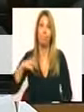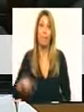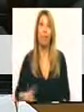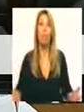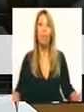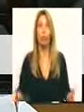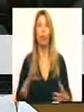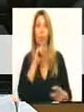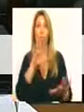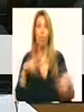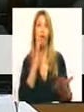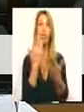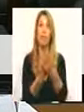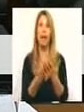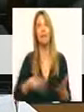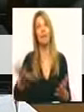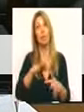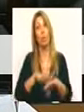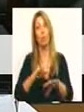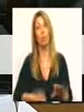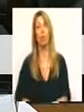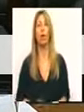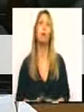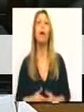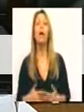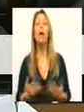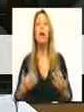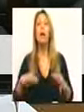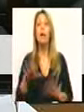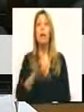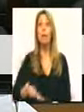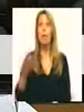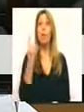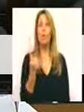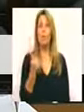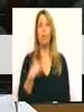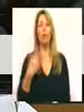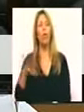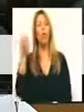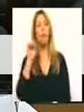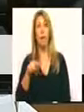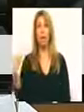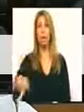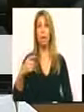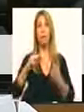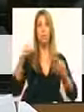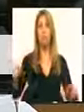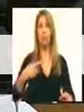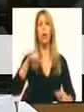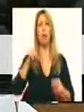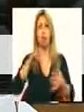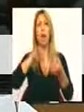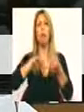esta situação. Seja como for, uma das situações, e nós ouvimos aqui os autarcas, ouvimos aqui as